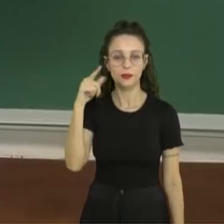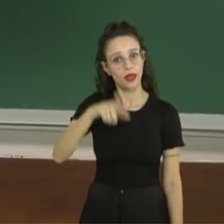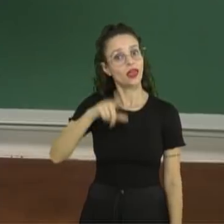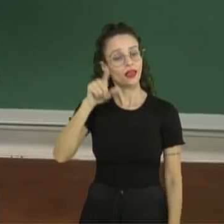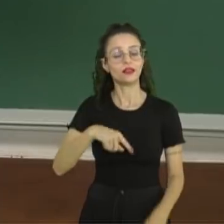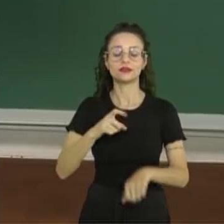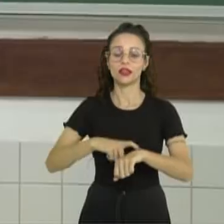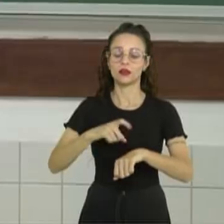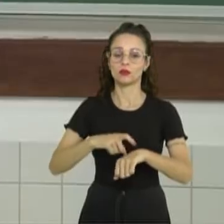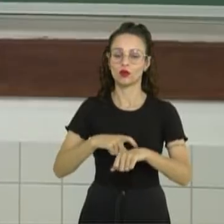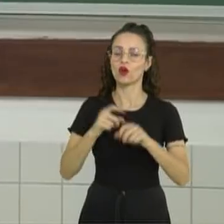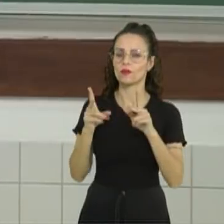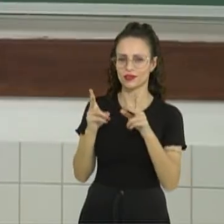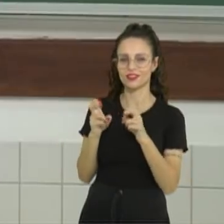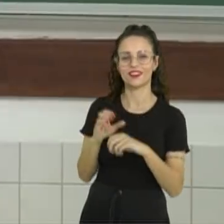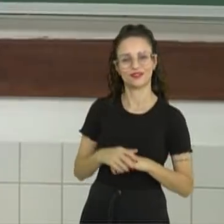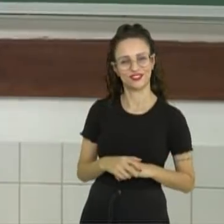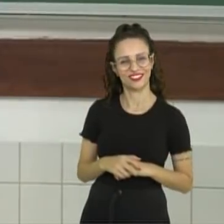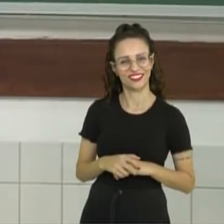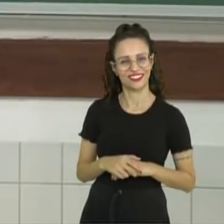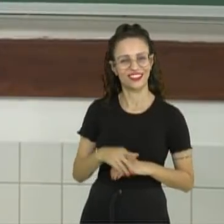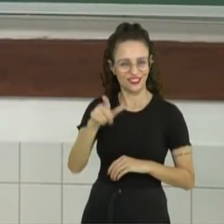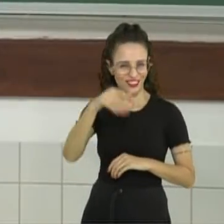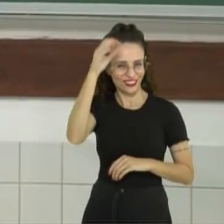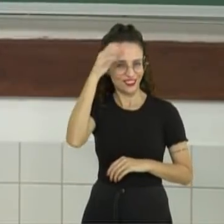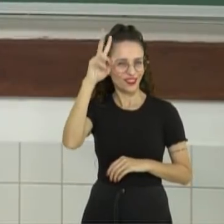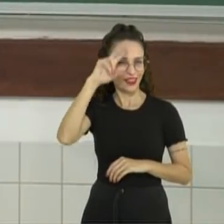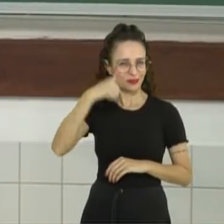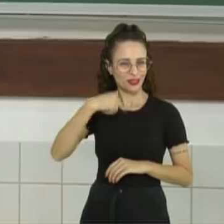medição de tempo. Observe, quando acontecer isso, você vai lembrar do professor de história.